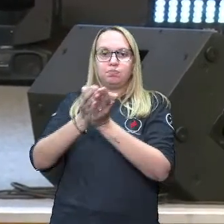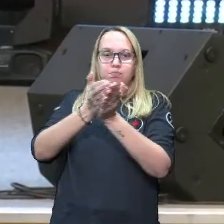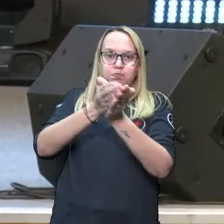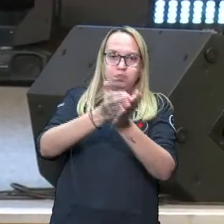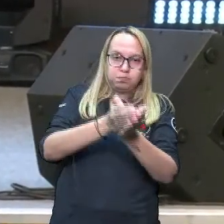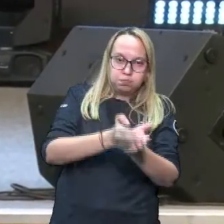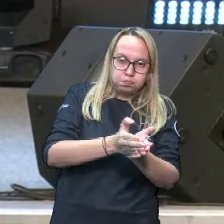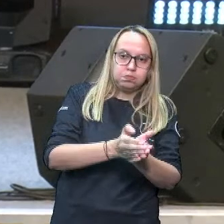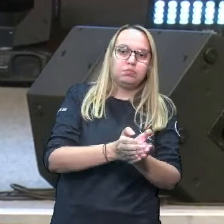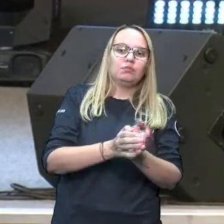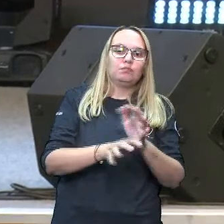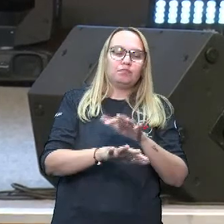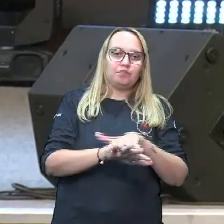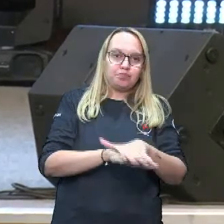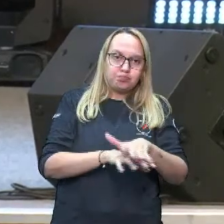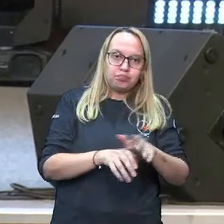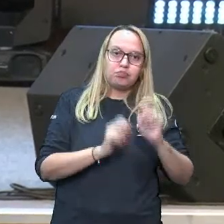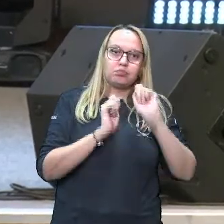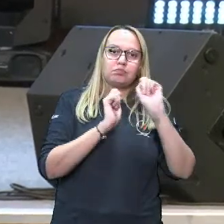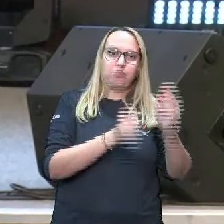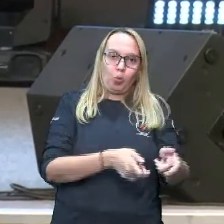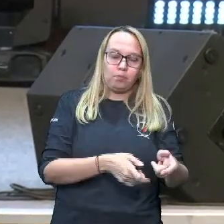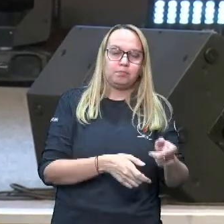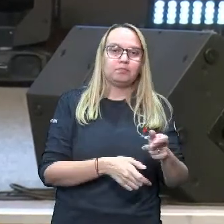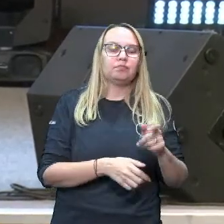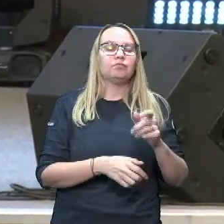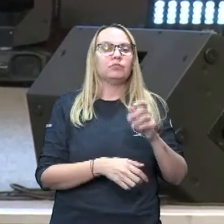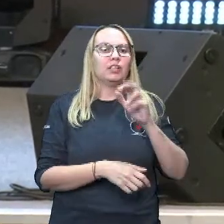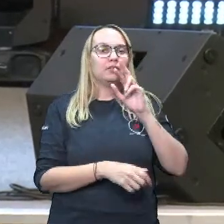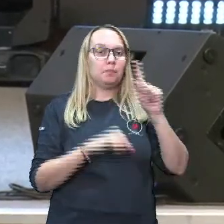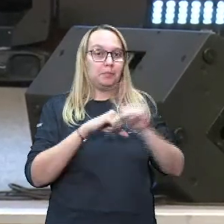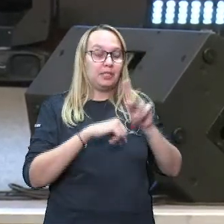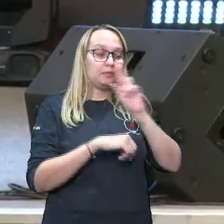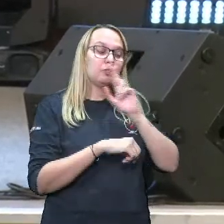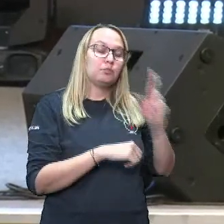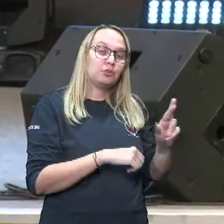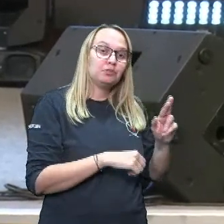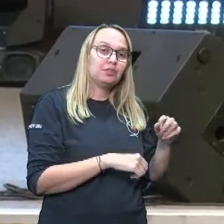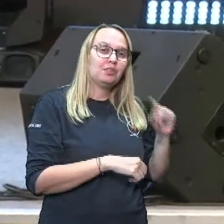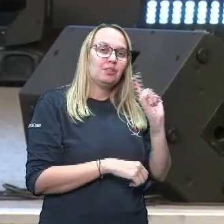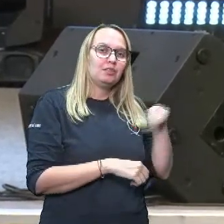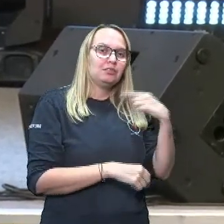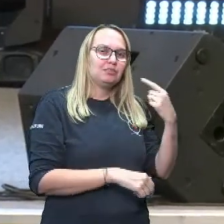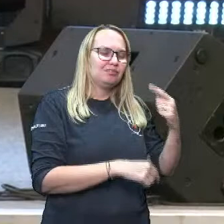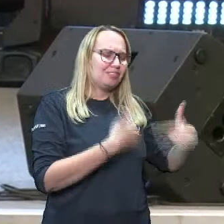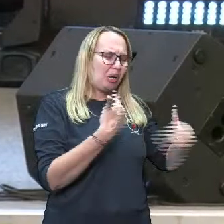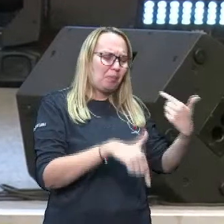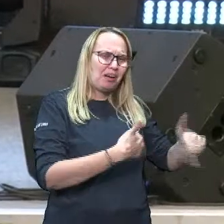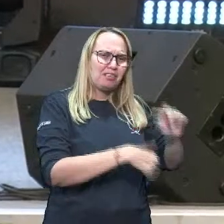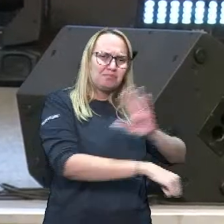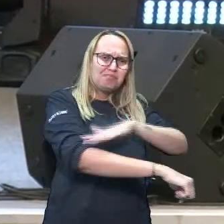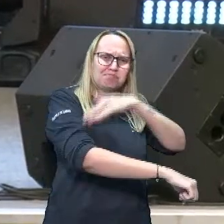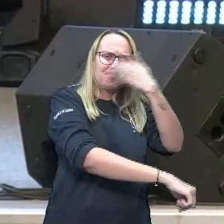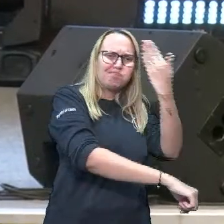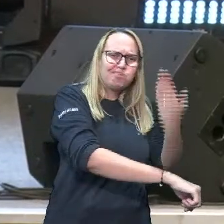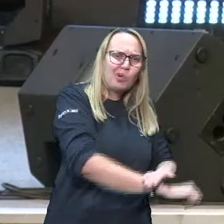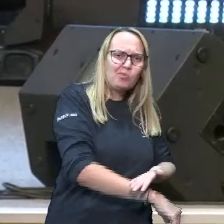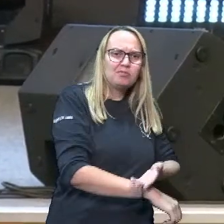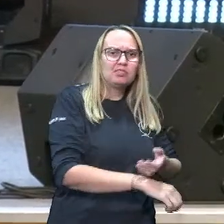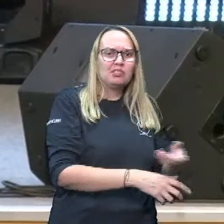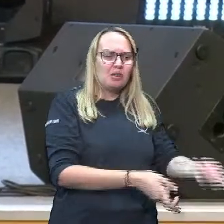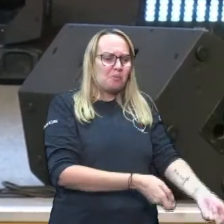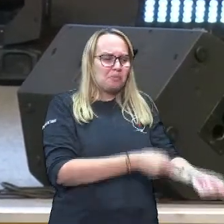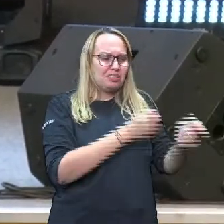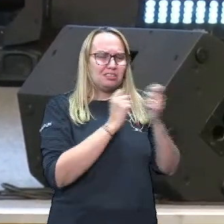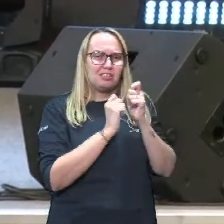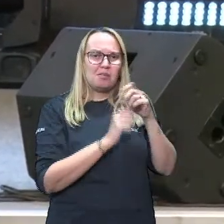Em resposta, Simão disse: mestre, havendo trabalhado toda a noite, nada apanhamos, mas sob